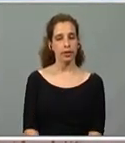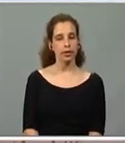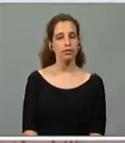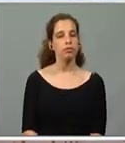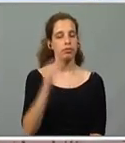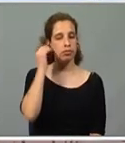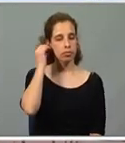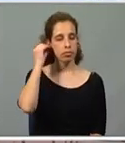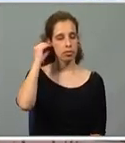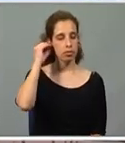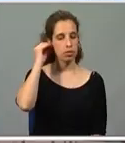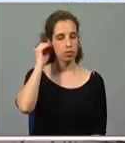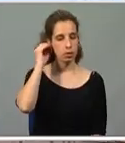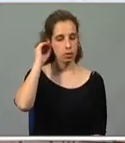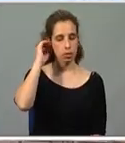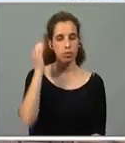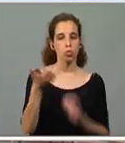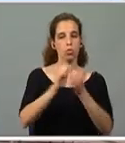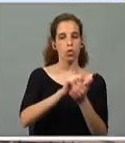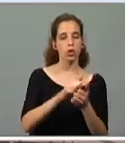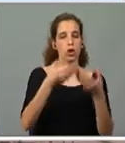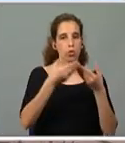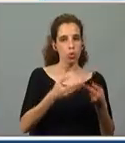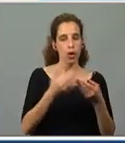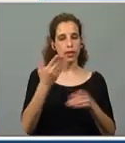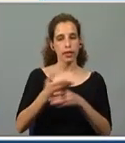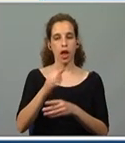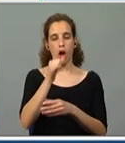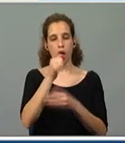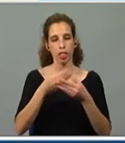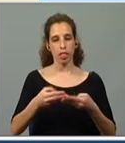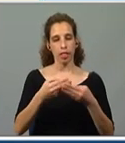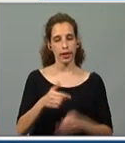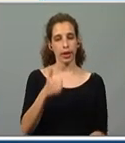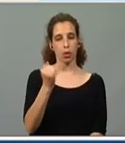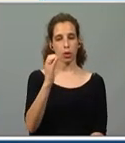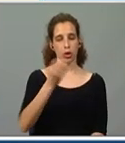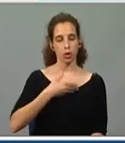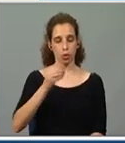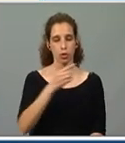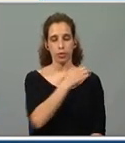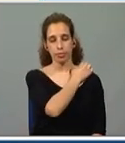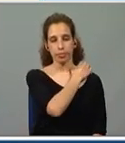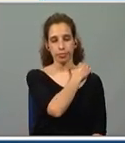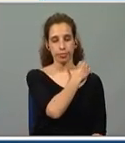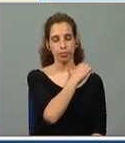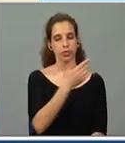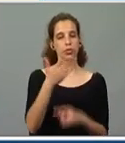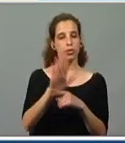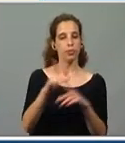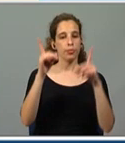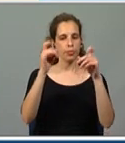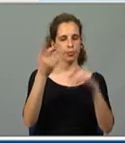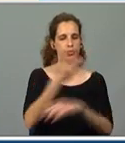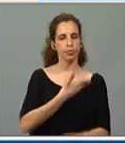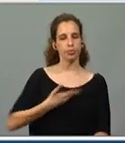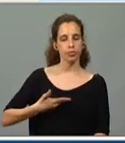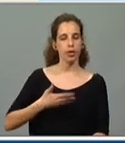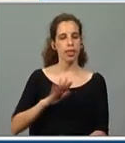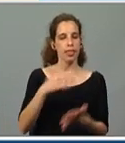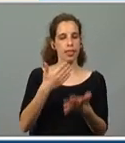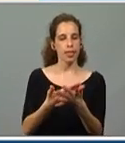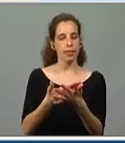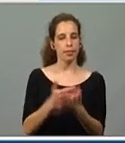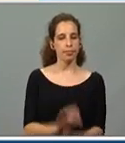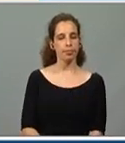passa diretamente do estado sólido ao estado gasoso, que é o caso do iodo. Portanto, tendo um componente, e aqui o exemplo de uma fotografia antiga obtida